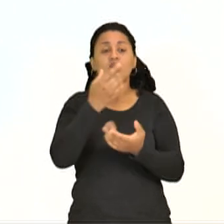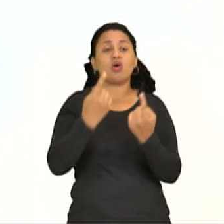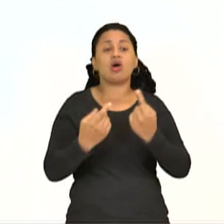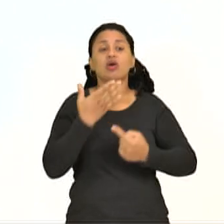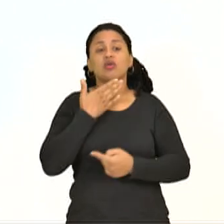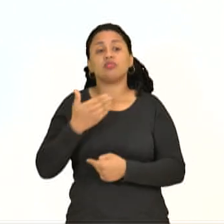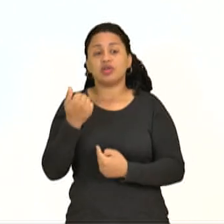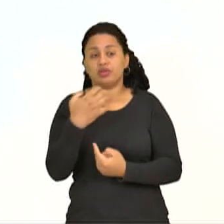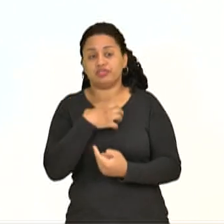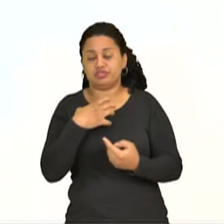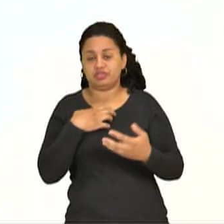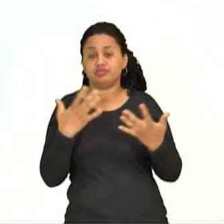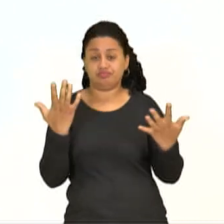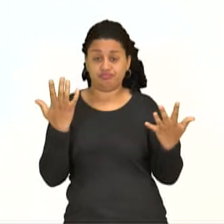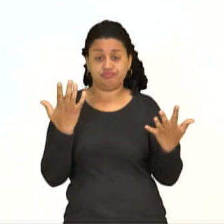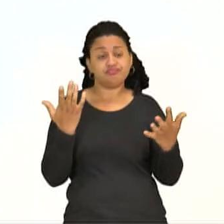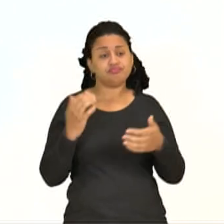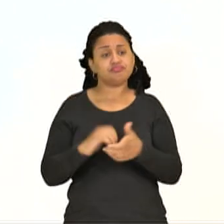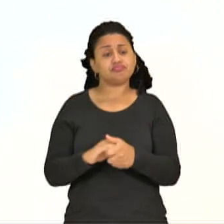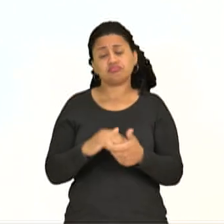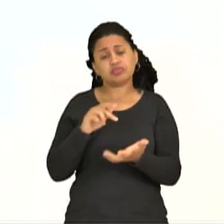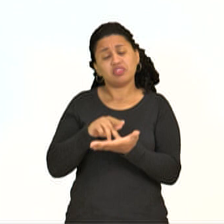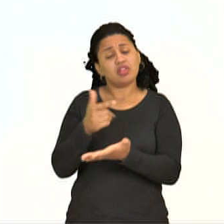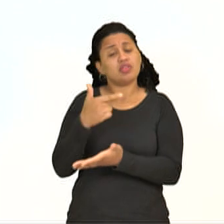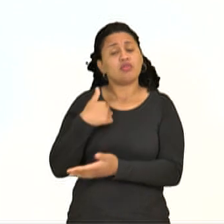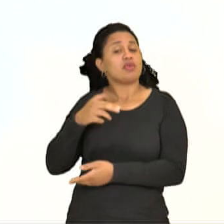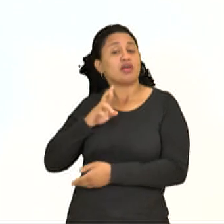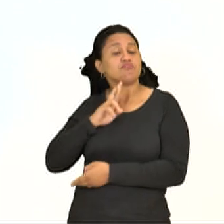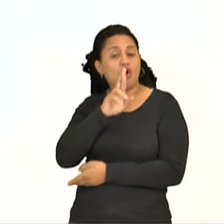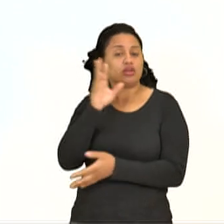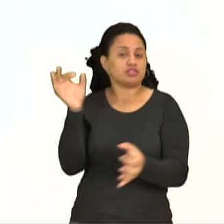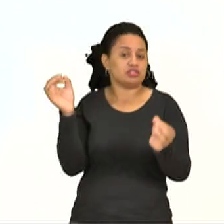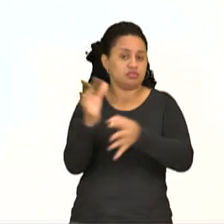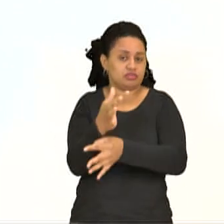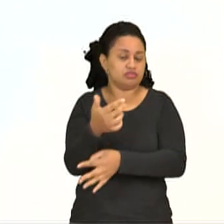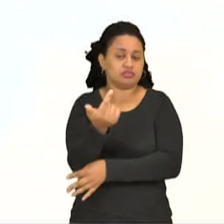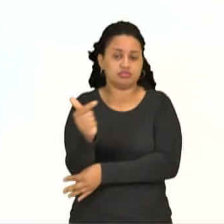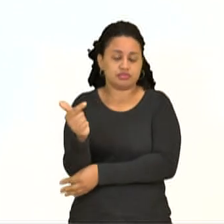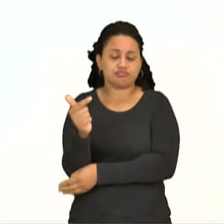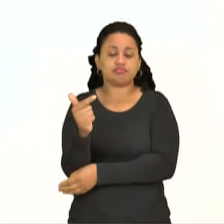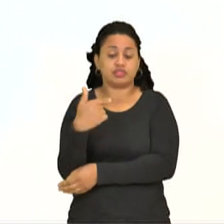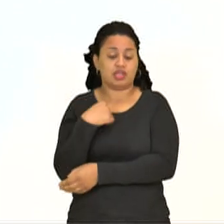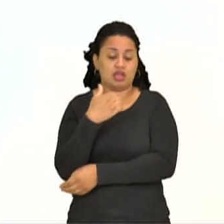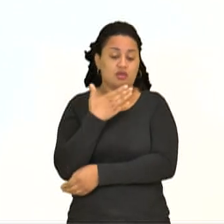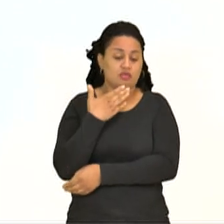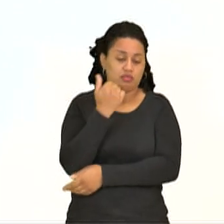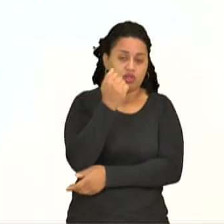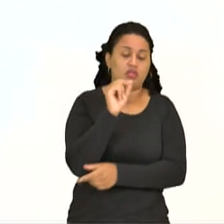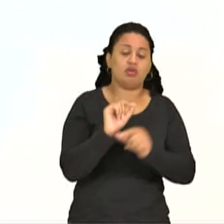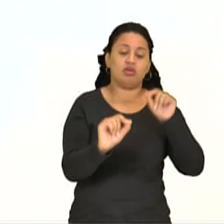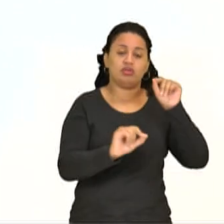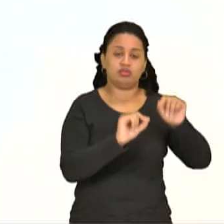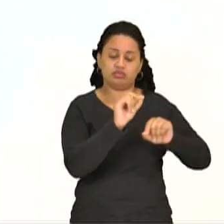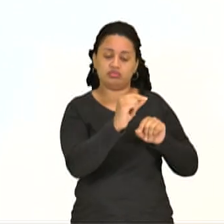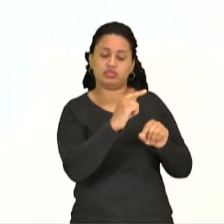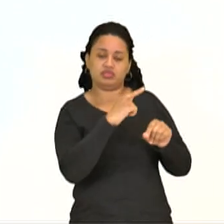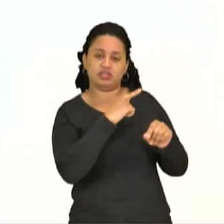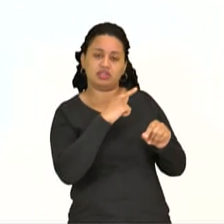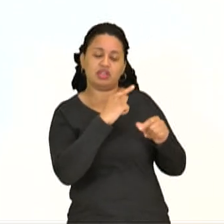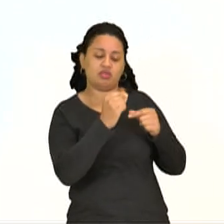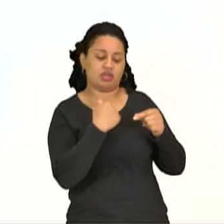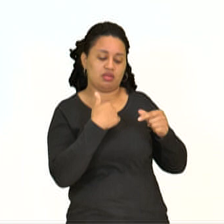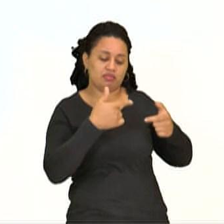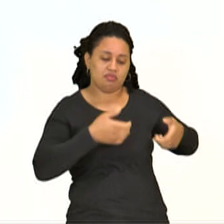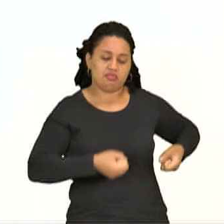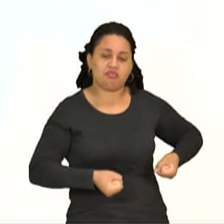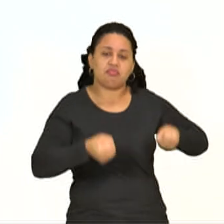melhor? Bem, na verdade, não há uma resposta única. Existe a melhor embalagem que você